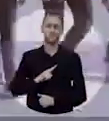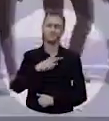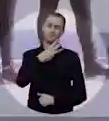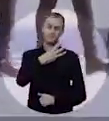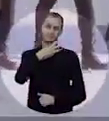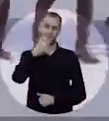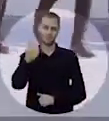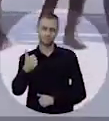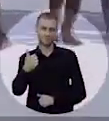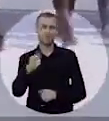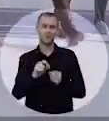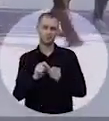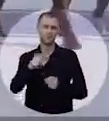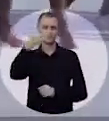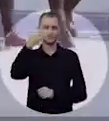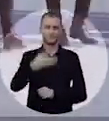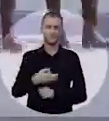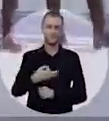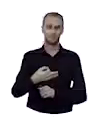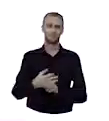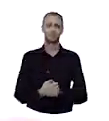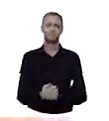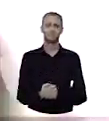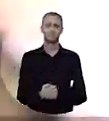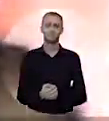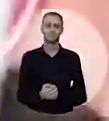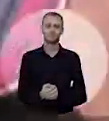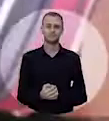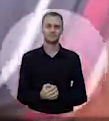Canesse 31, governador de atitude.